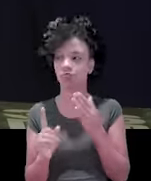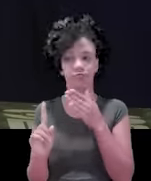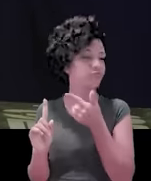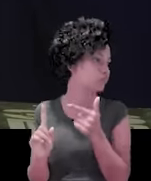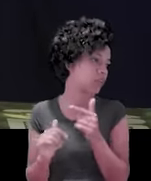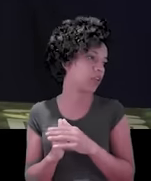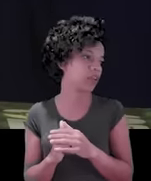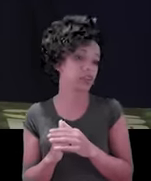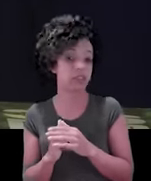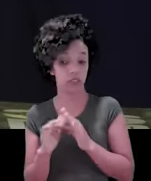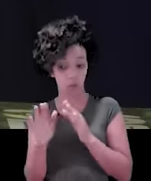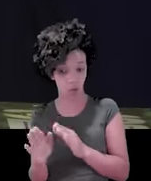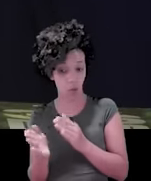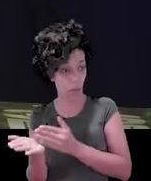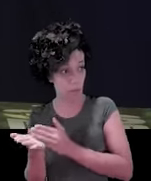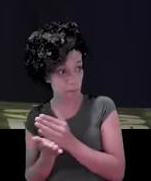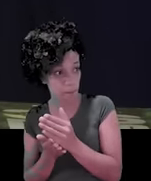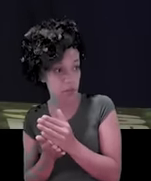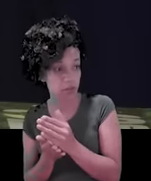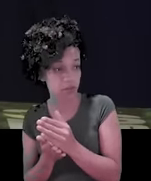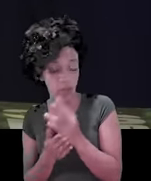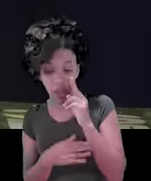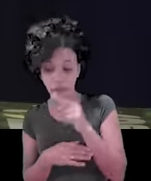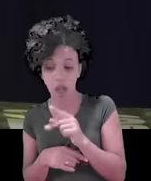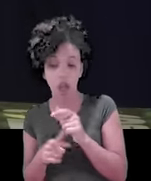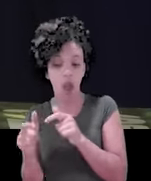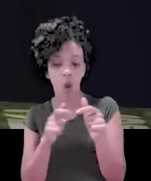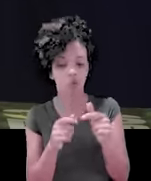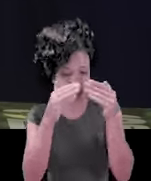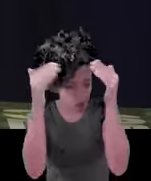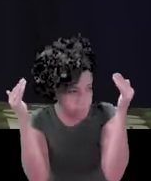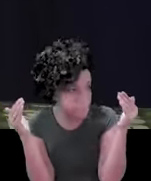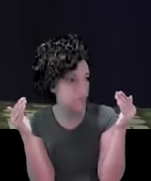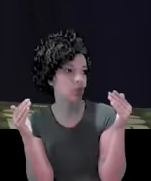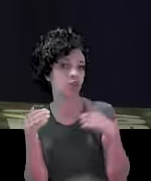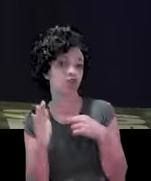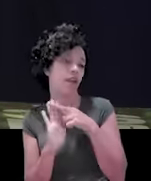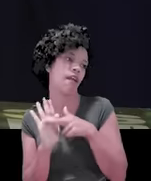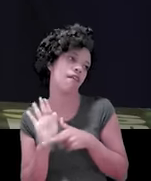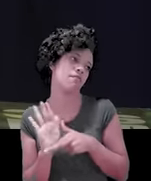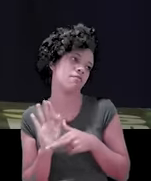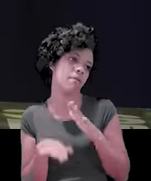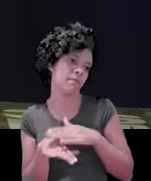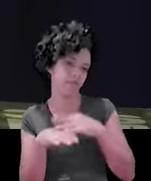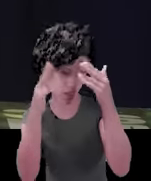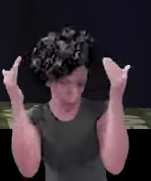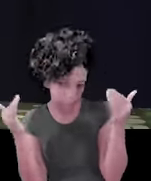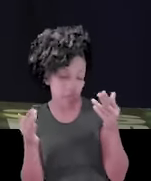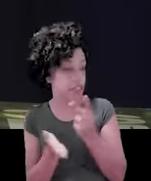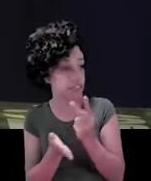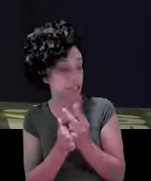saio mais como referência a partir daqui eu começava a ver aonde eu ia fazer meu amigo eu tive algumas regras que fazer meu abrir